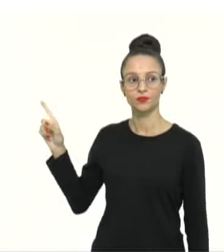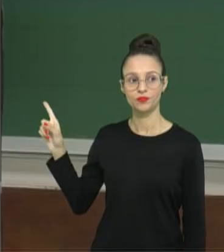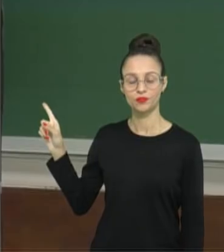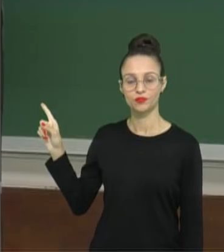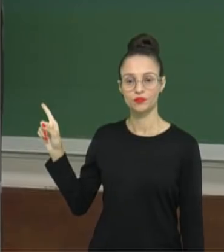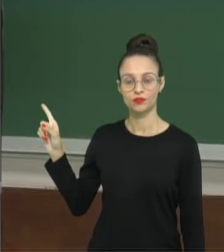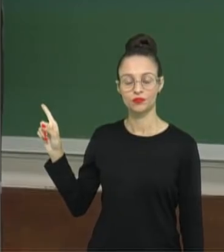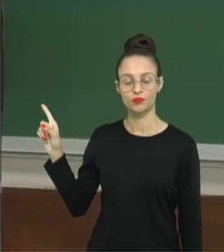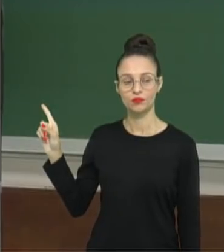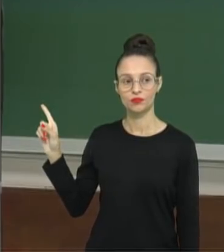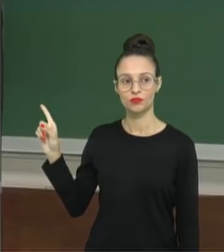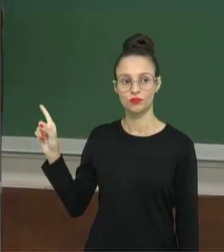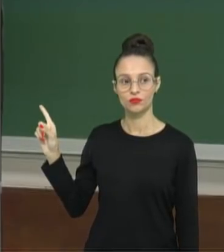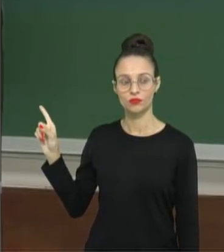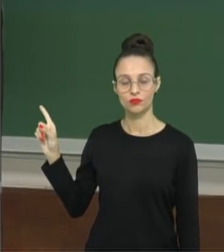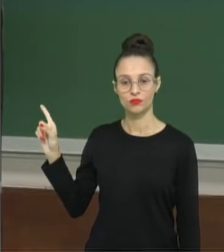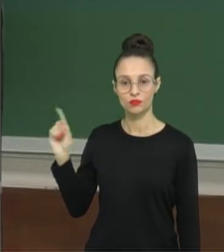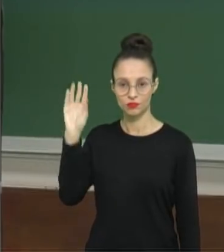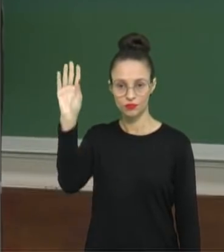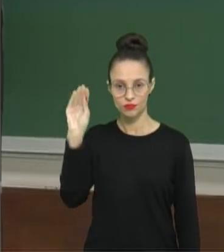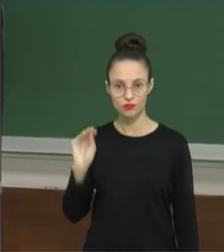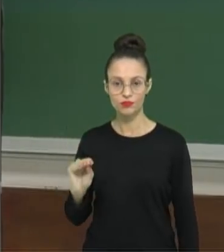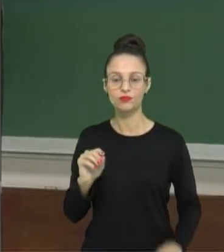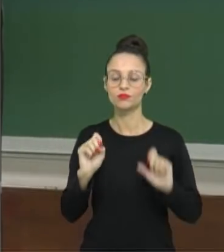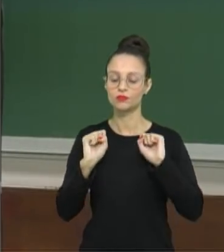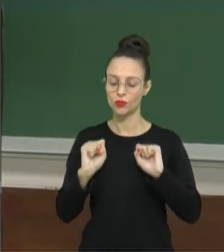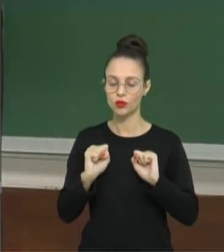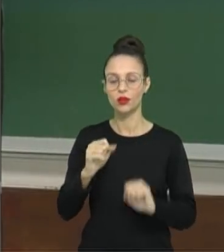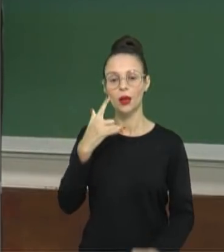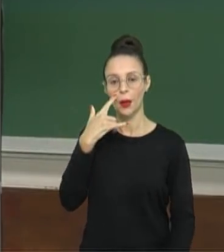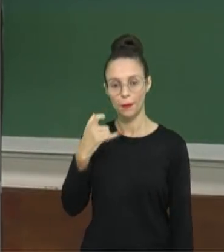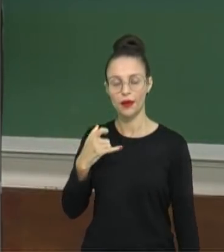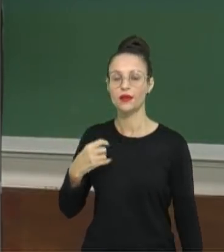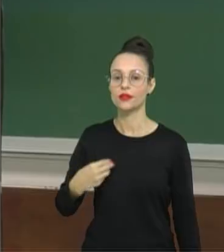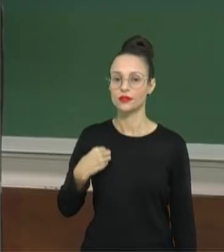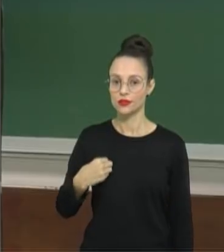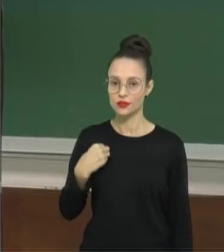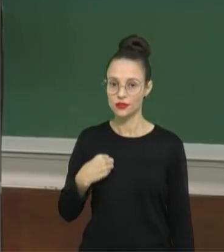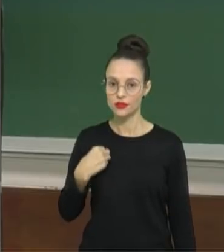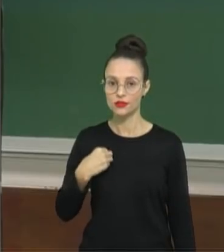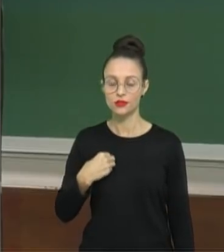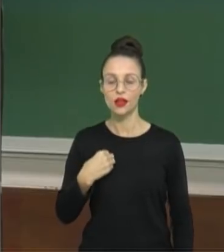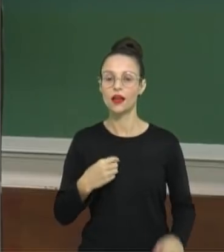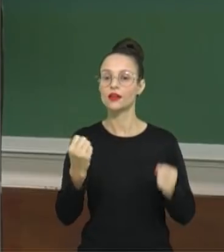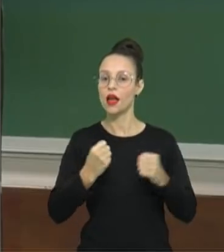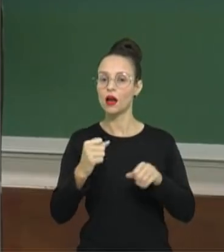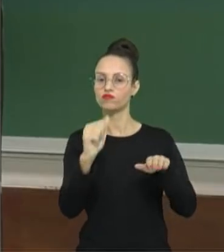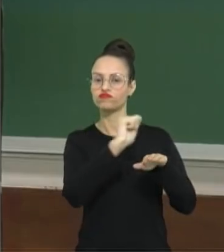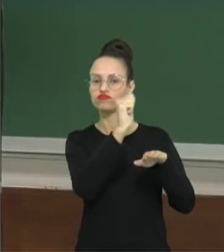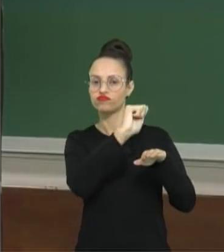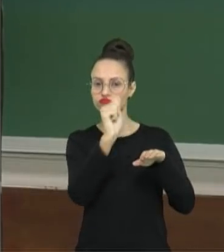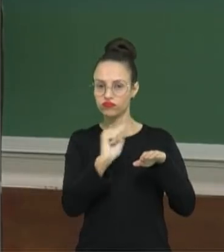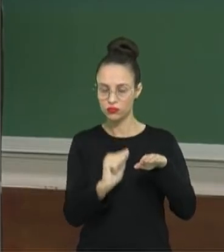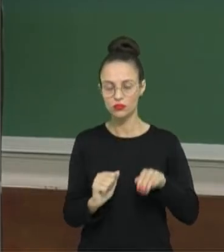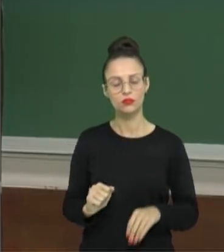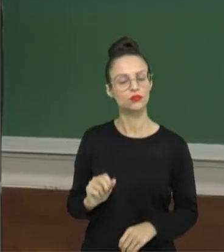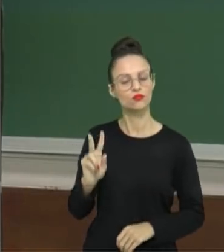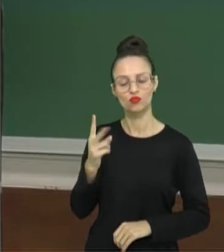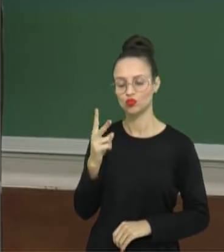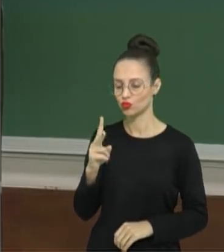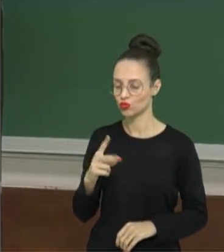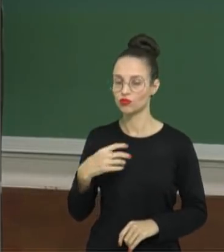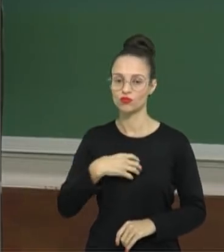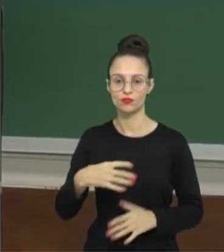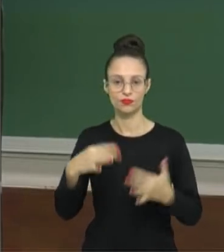father is washing his car. O pai está lavando o carro, ok? As duas formas